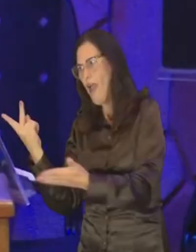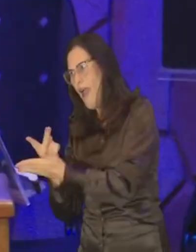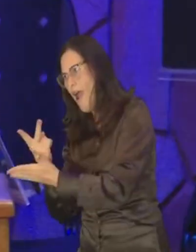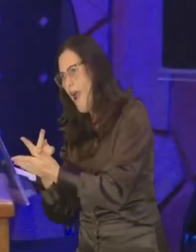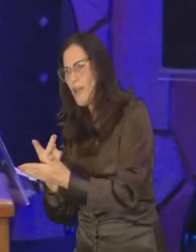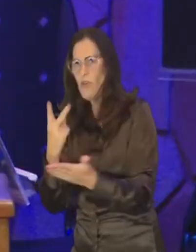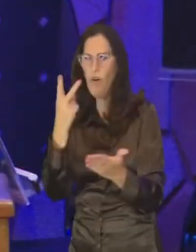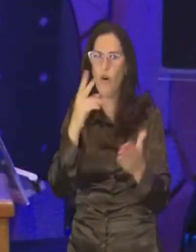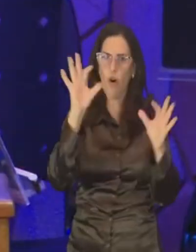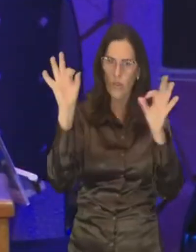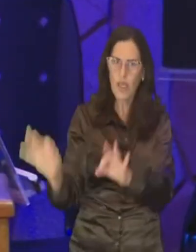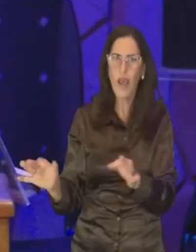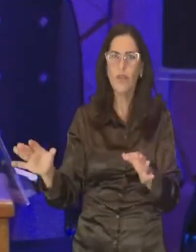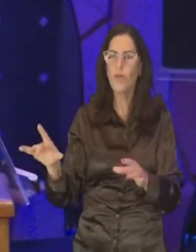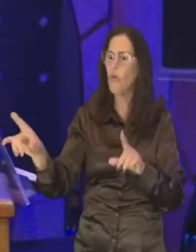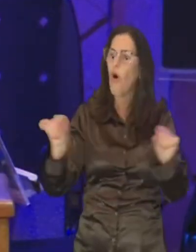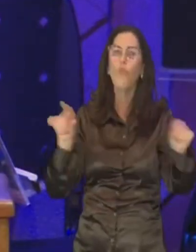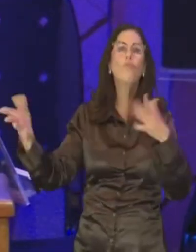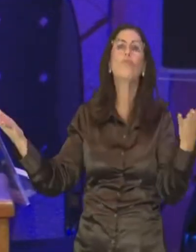caminho errado.